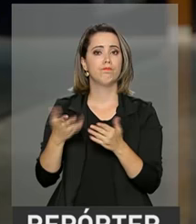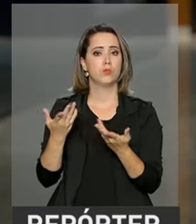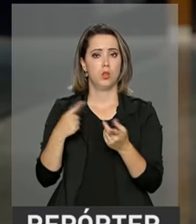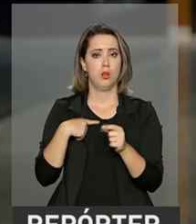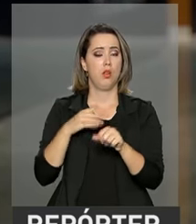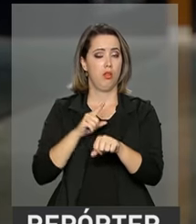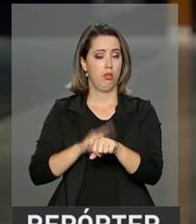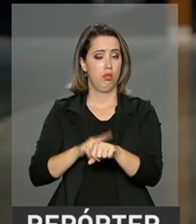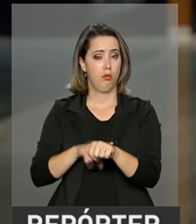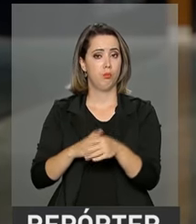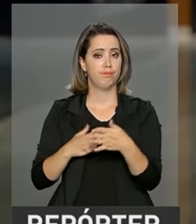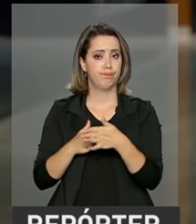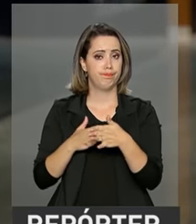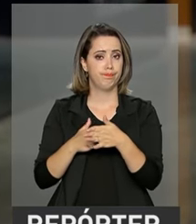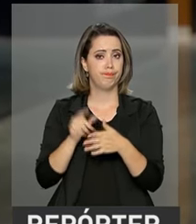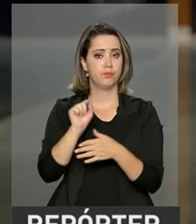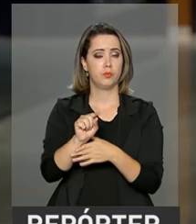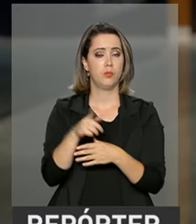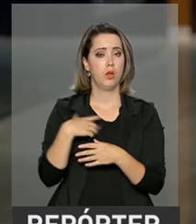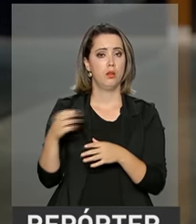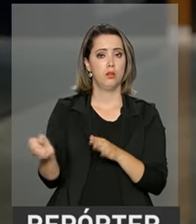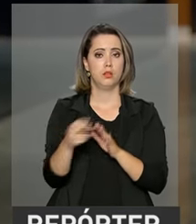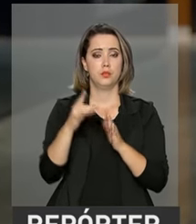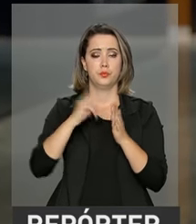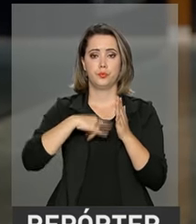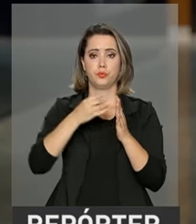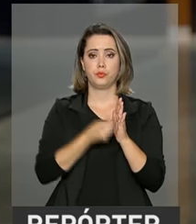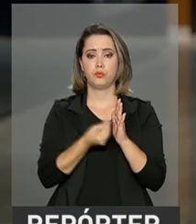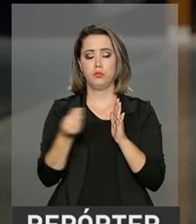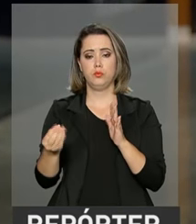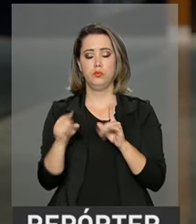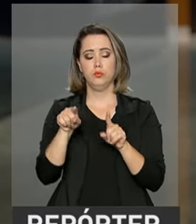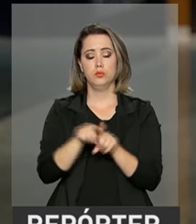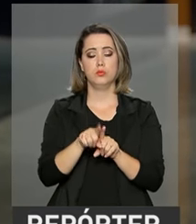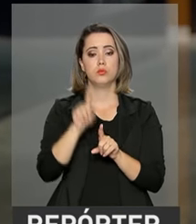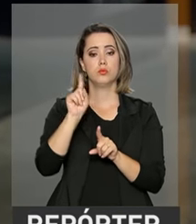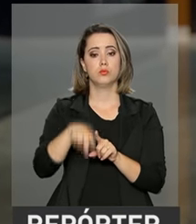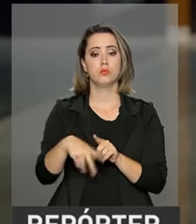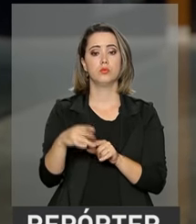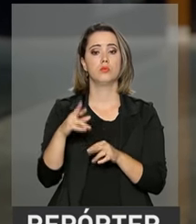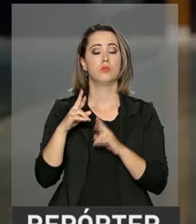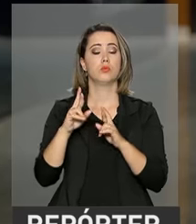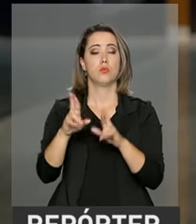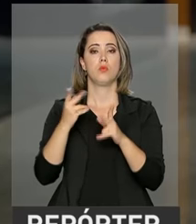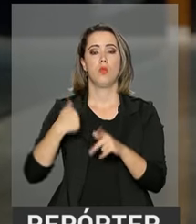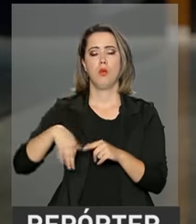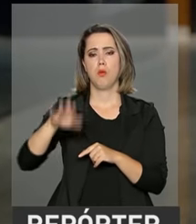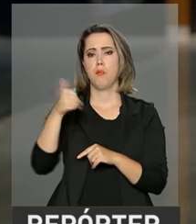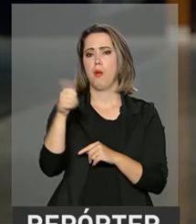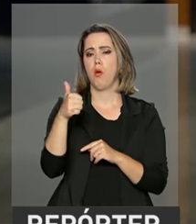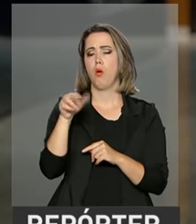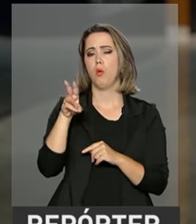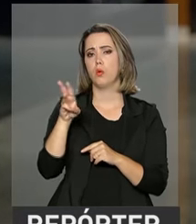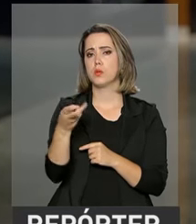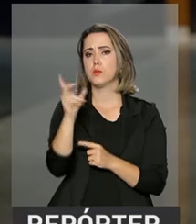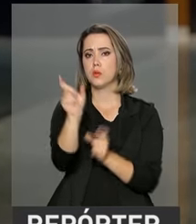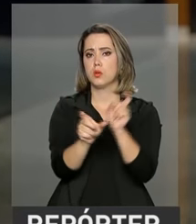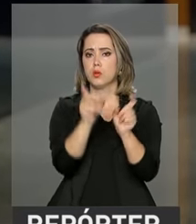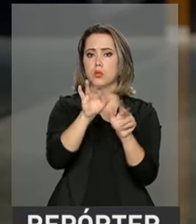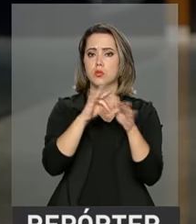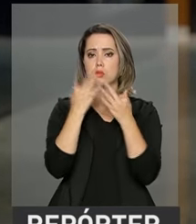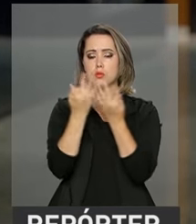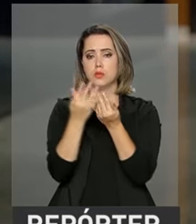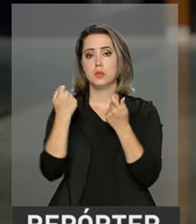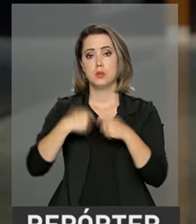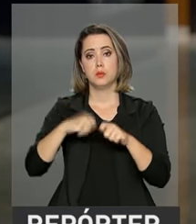temporariamente até que a atualização seja aceita é esperado que 11 milhões de famílias tenham